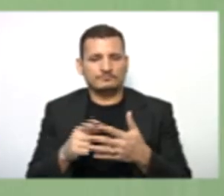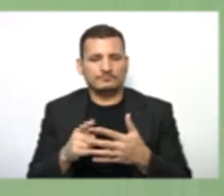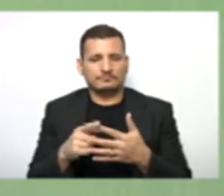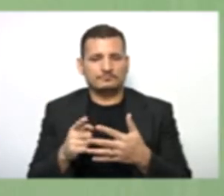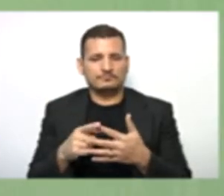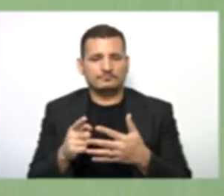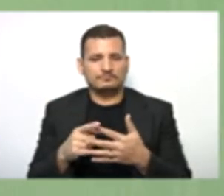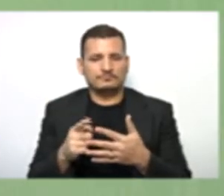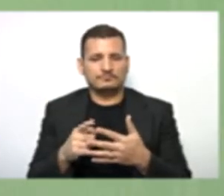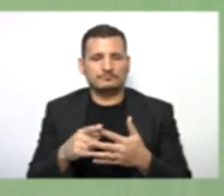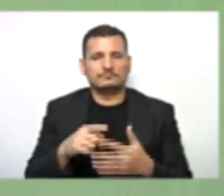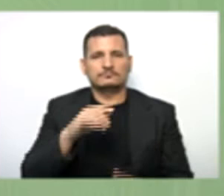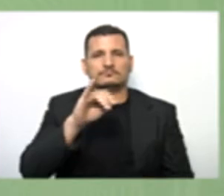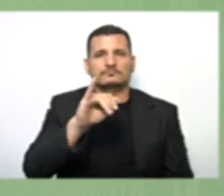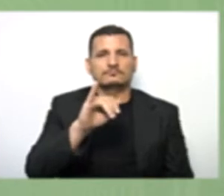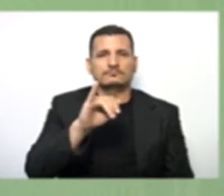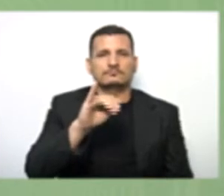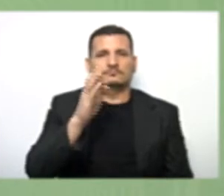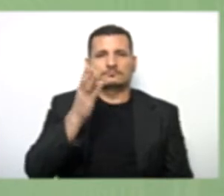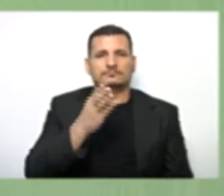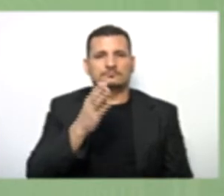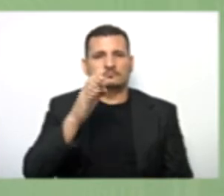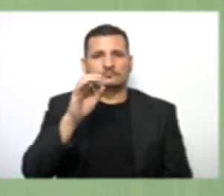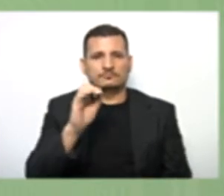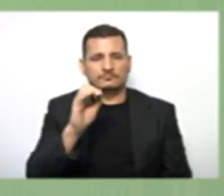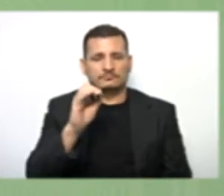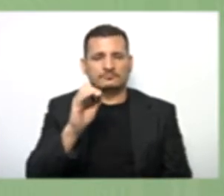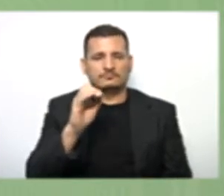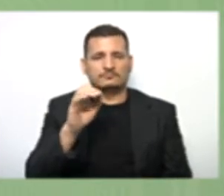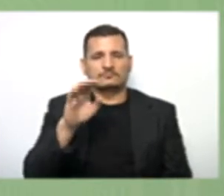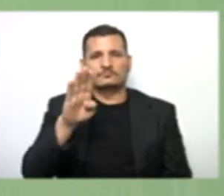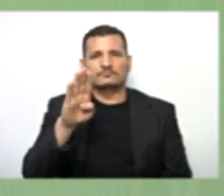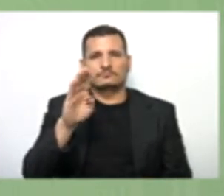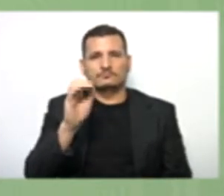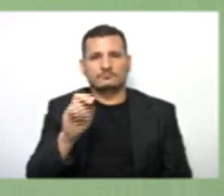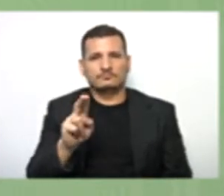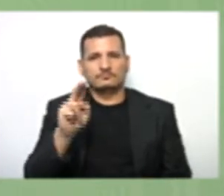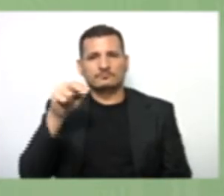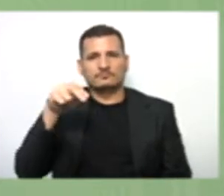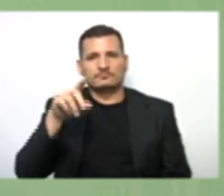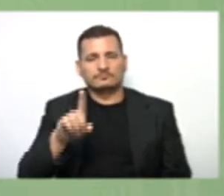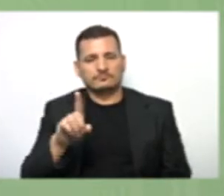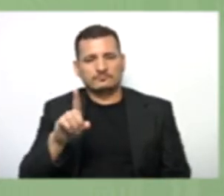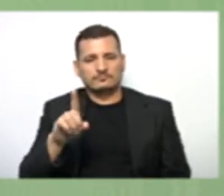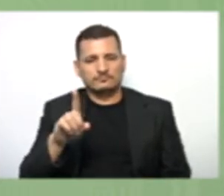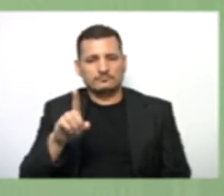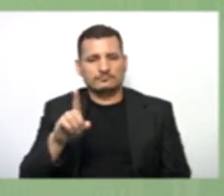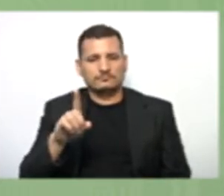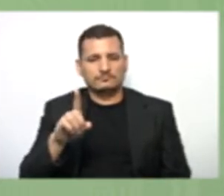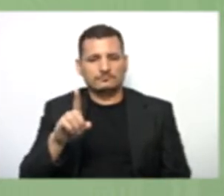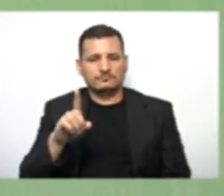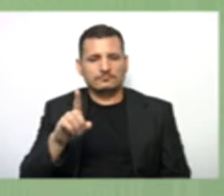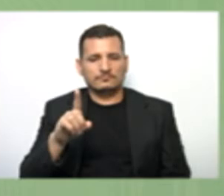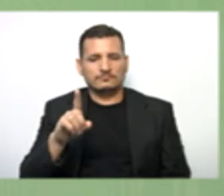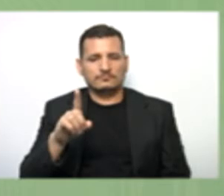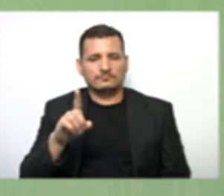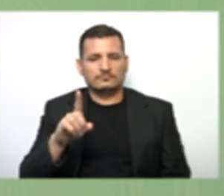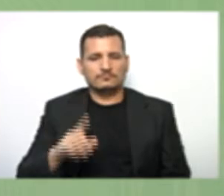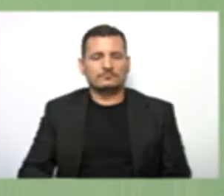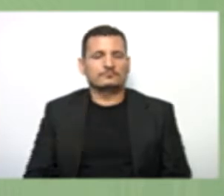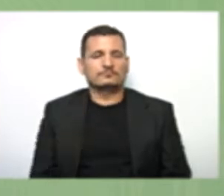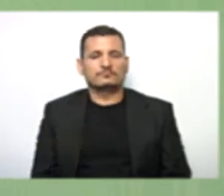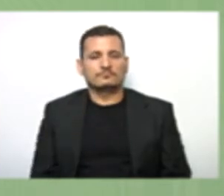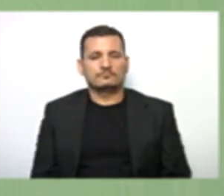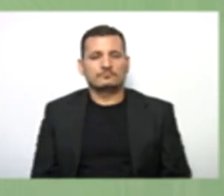tipo, I/O bound. Lembra das siglazinhas que nós usamos, tá? I/O de in, out.